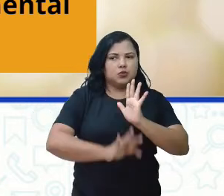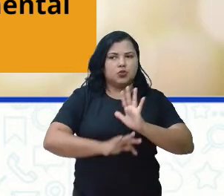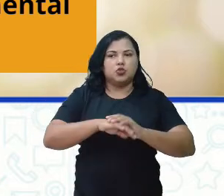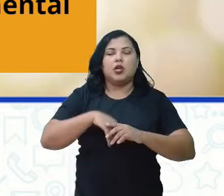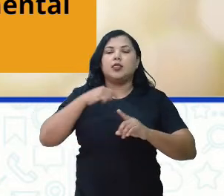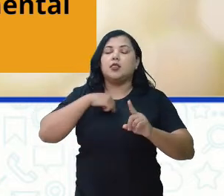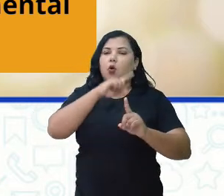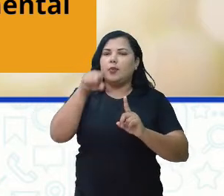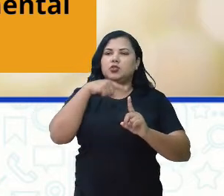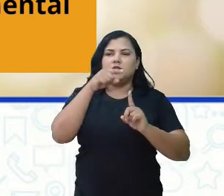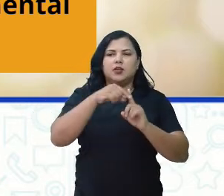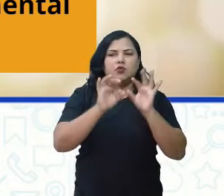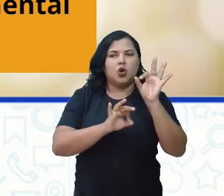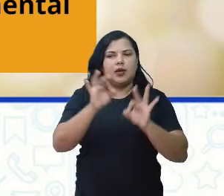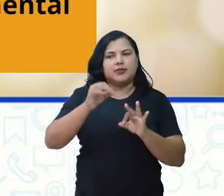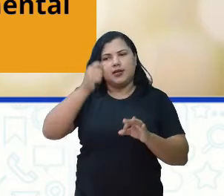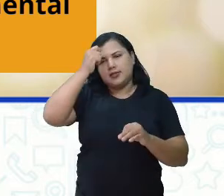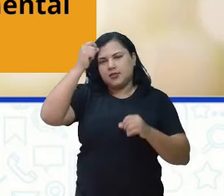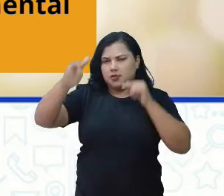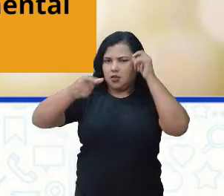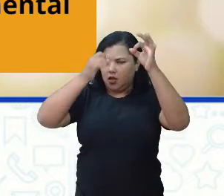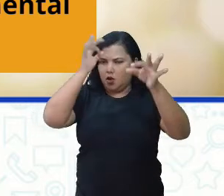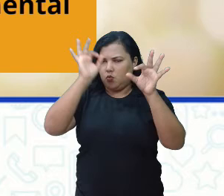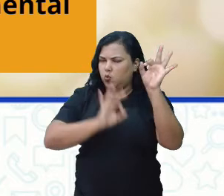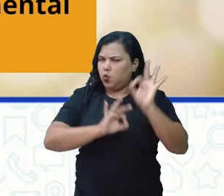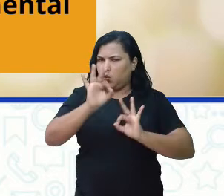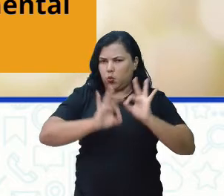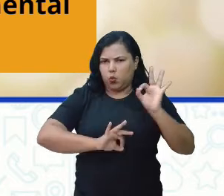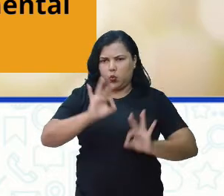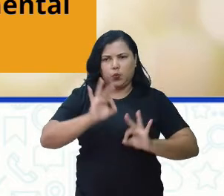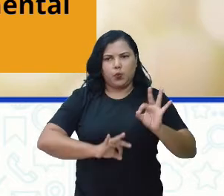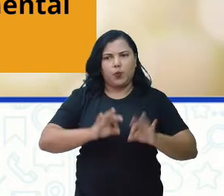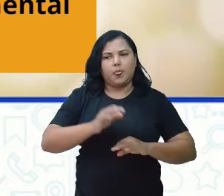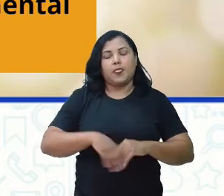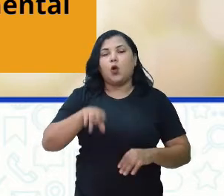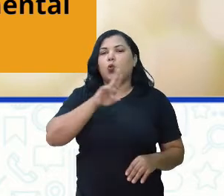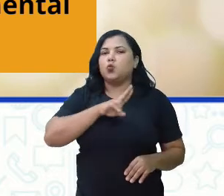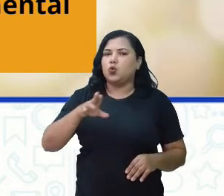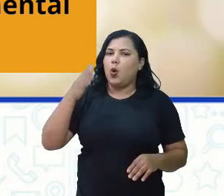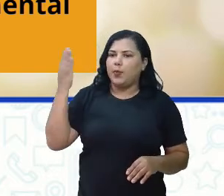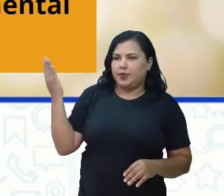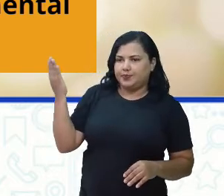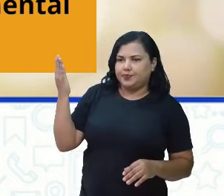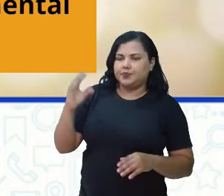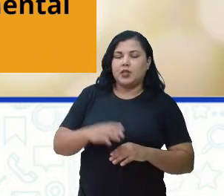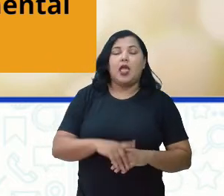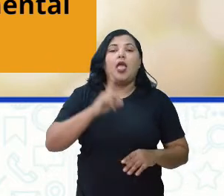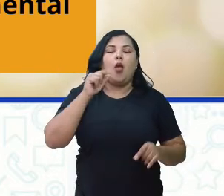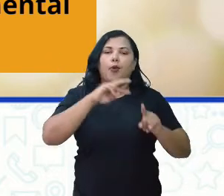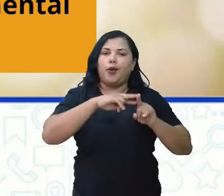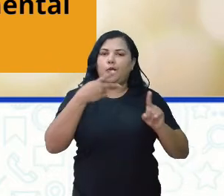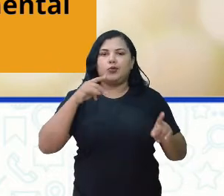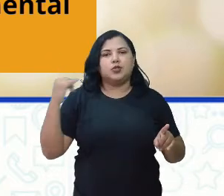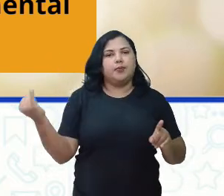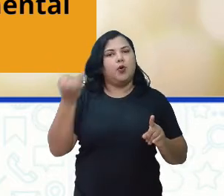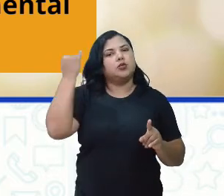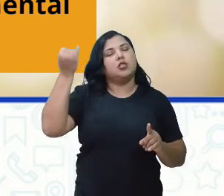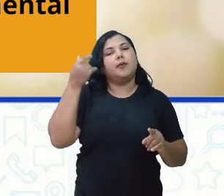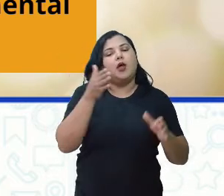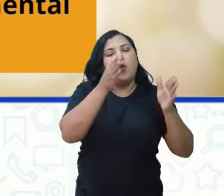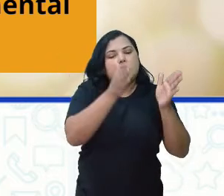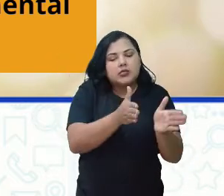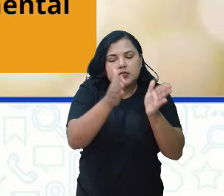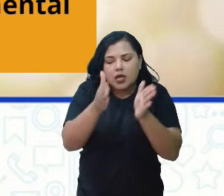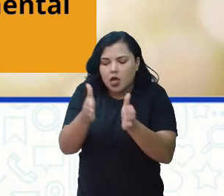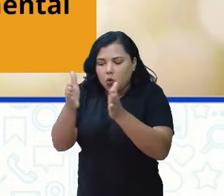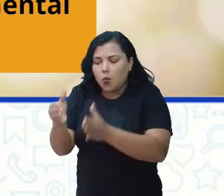o intuito de articular as ideias apresentadas pelo redator. Como o nome já sugere, esse é um mecanismo importante para dar uma sequência